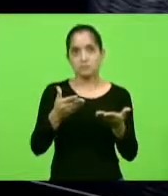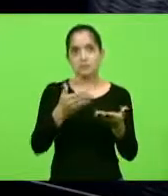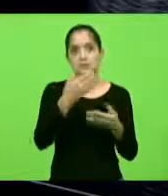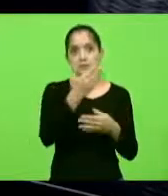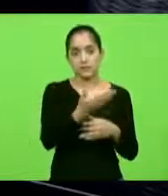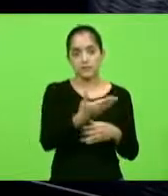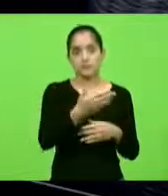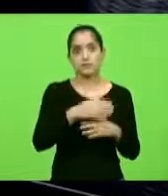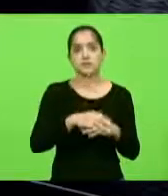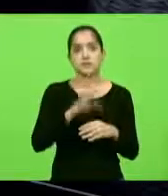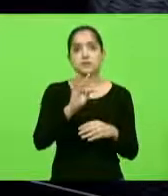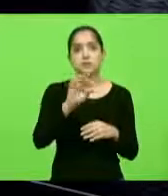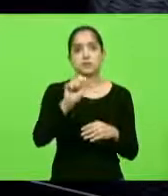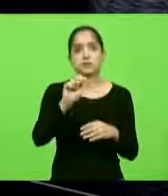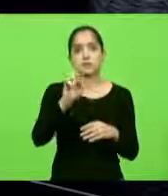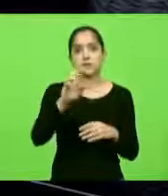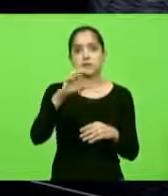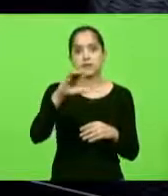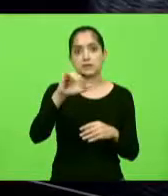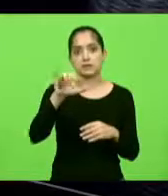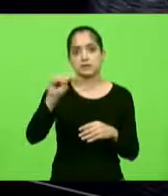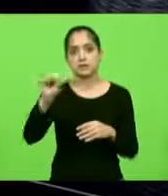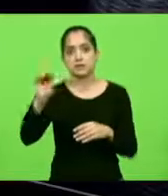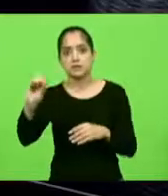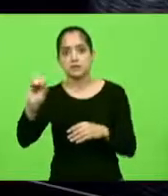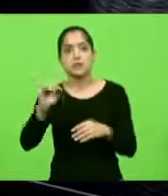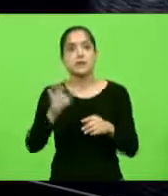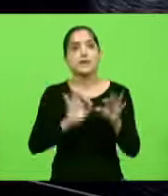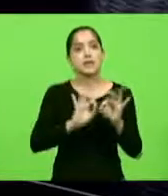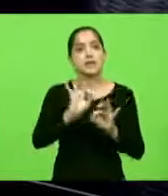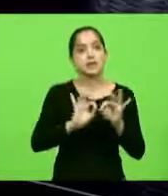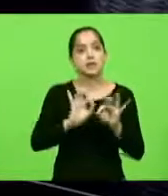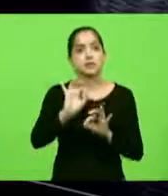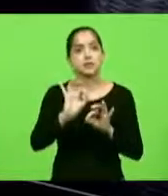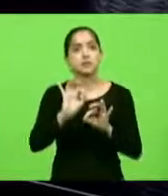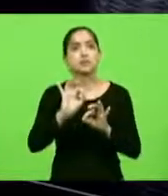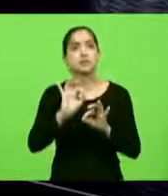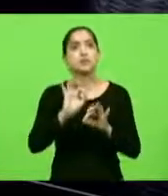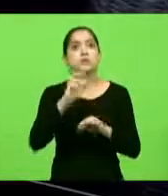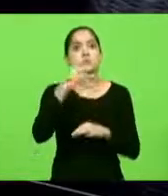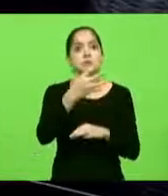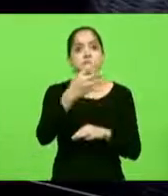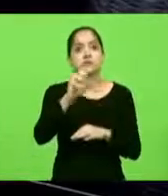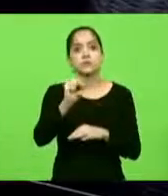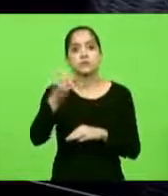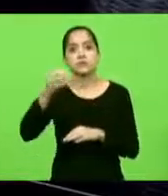Freitas, reajustou em 940 milhões um contrato de uma obra que era para ter